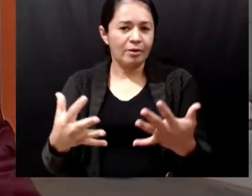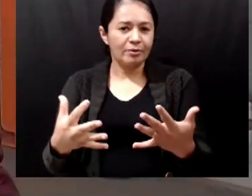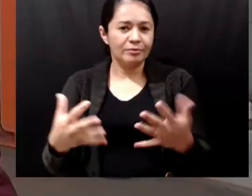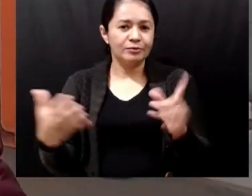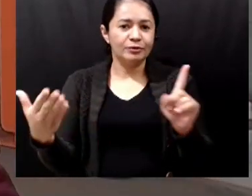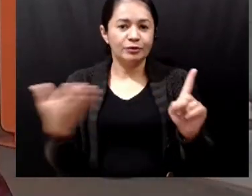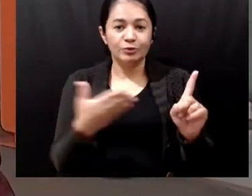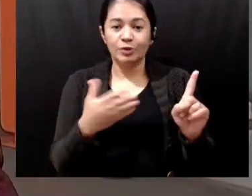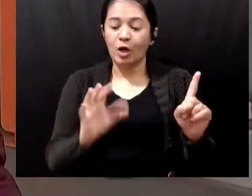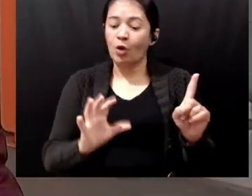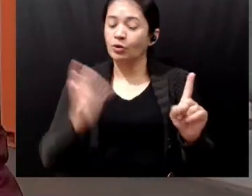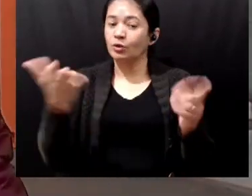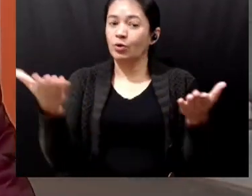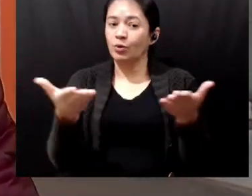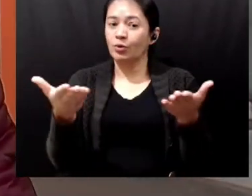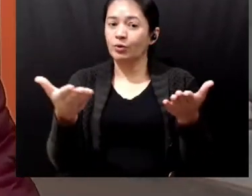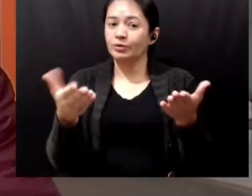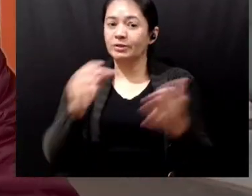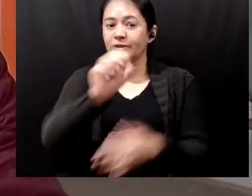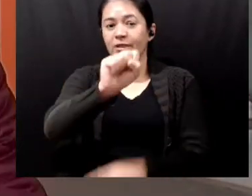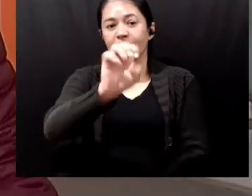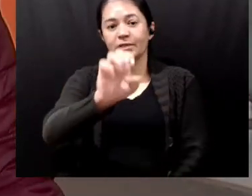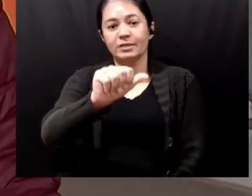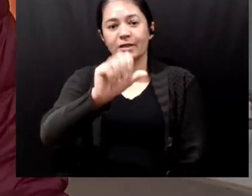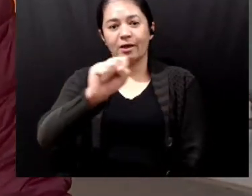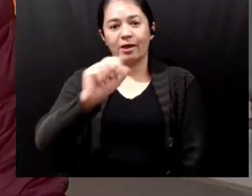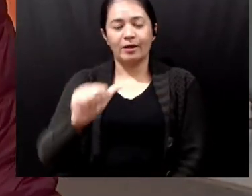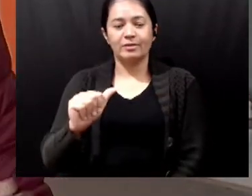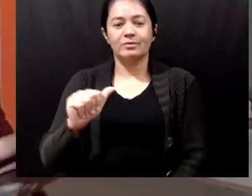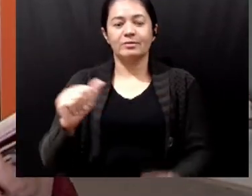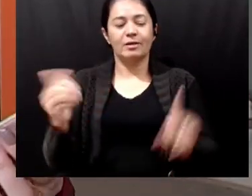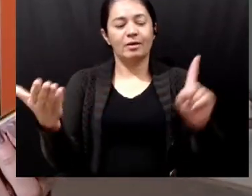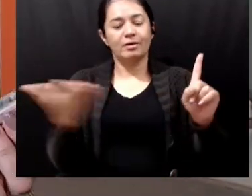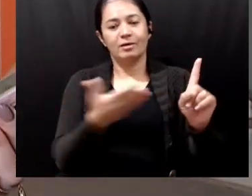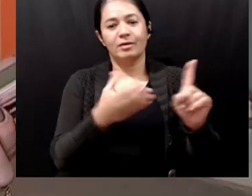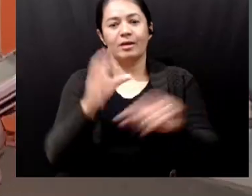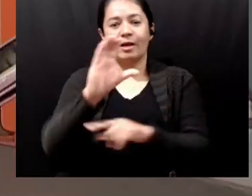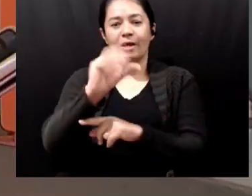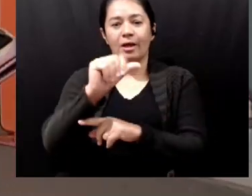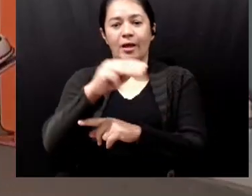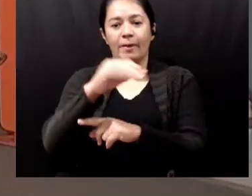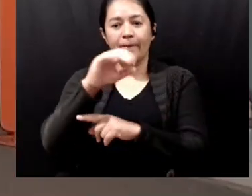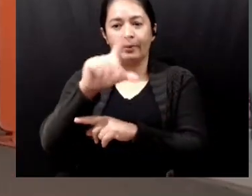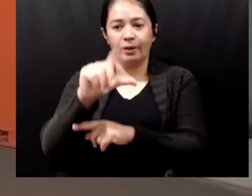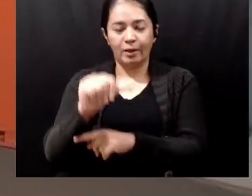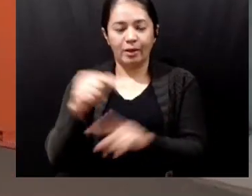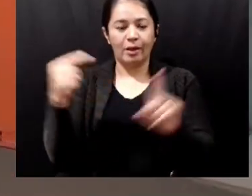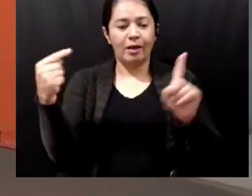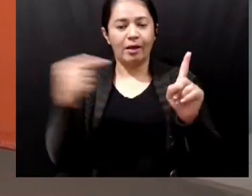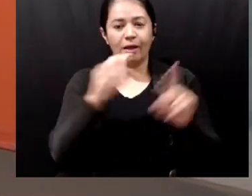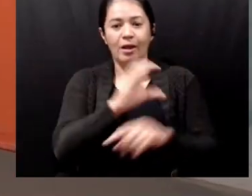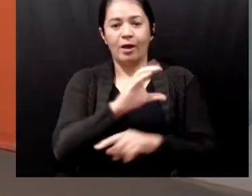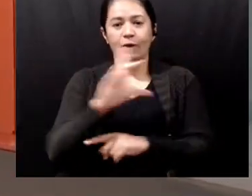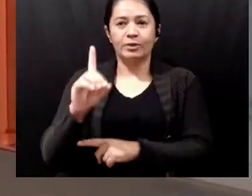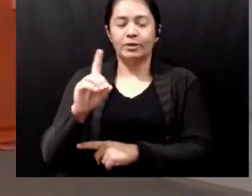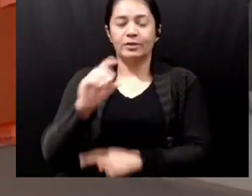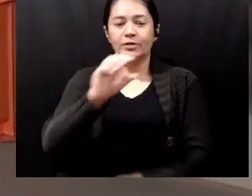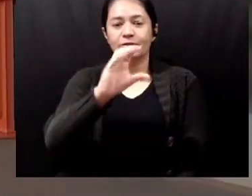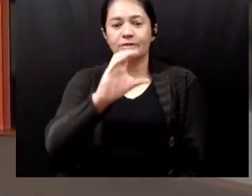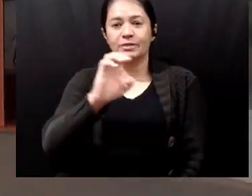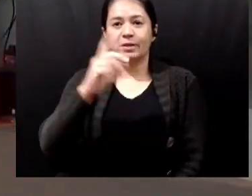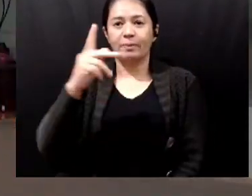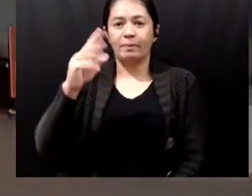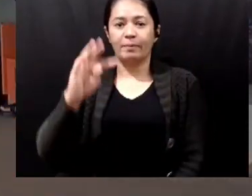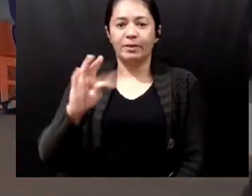aqui na Ceasa é a Camila Garrido, ela é coordenadora aqui do CEPAT, que é o Centro Público de Apoio